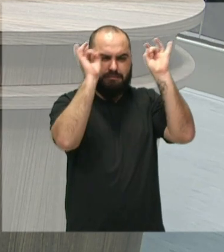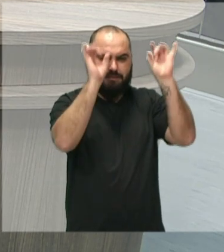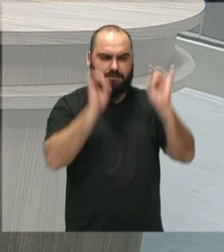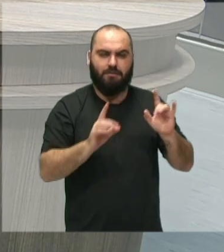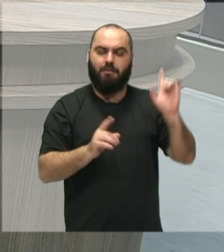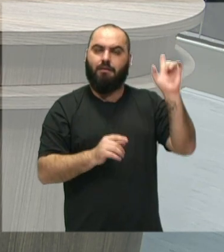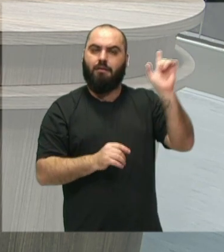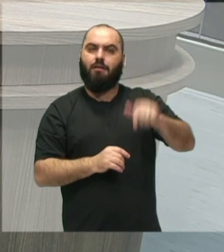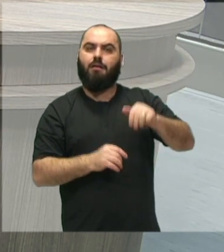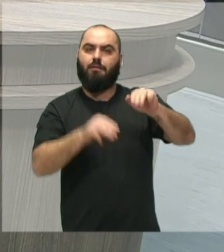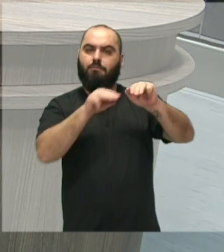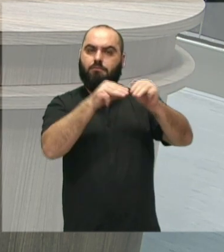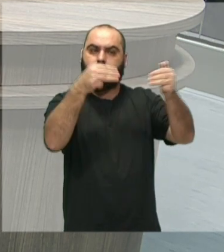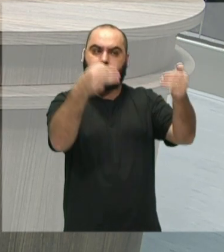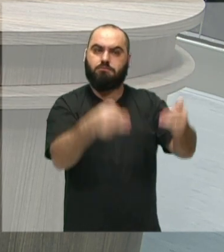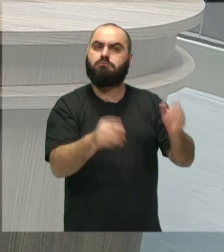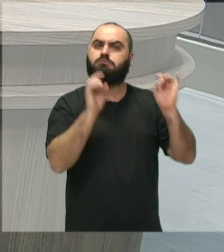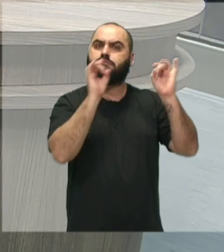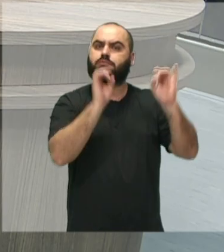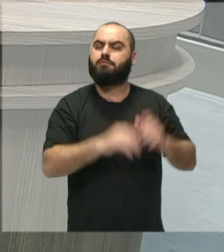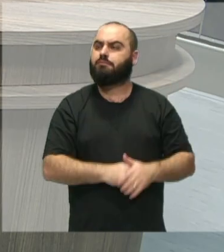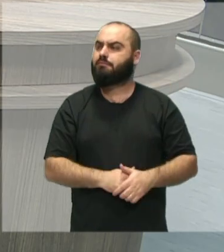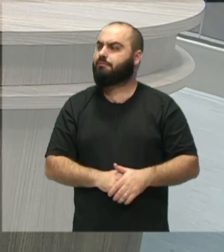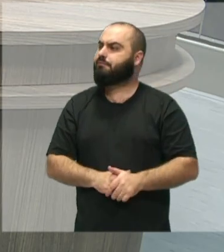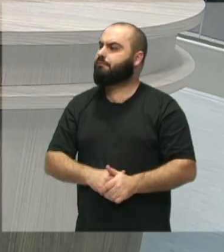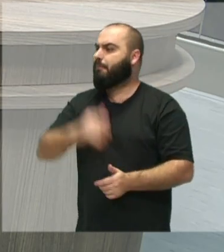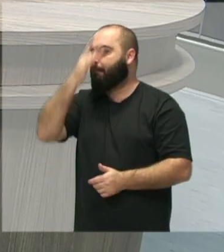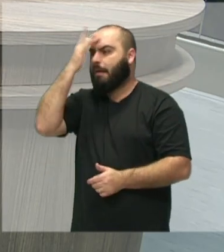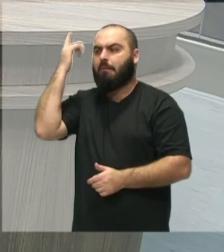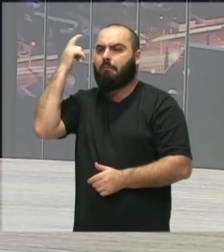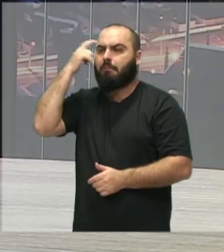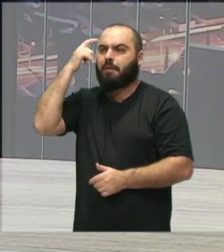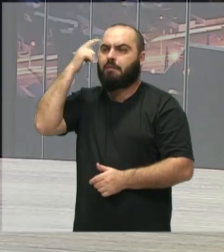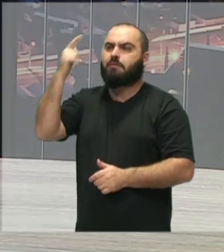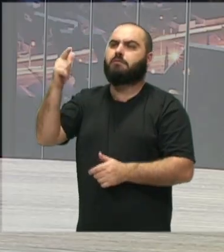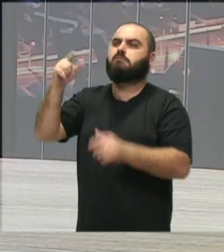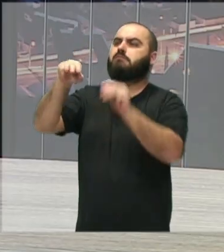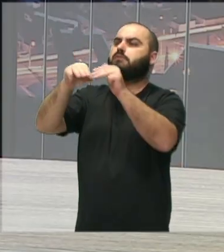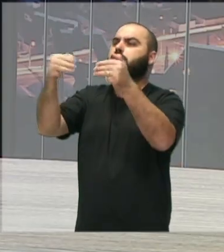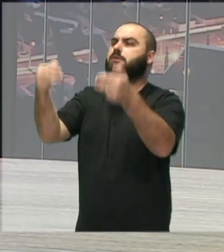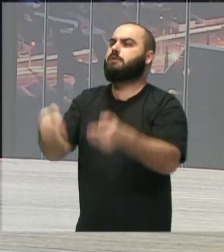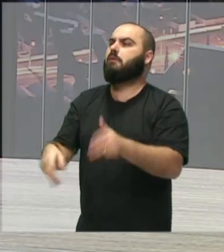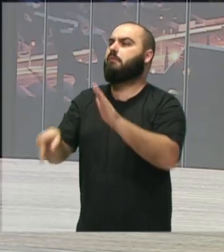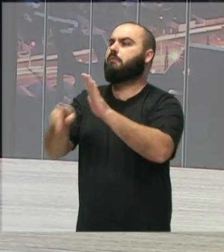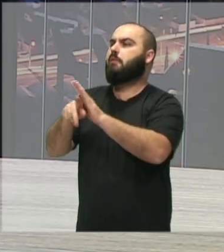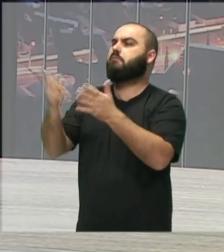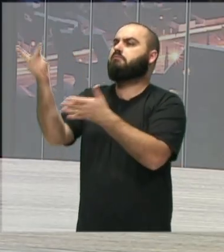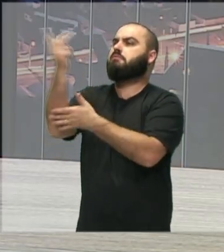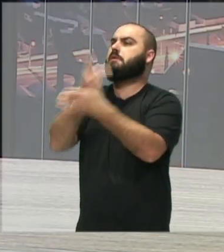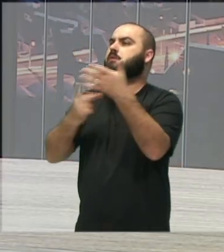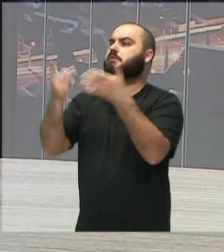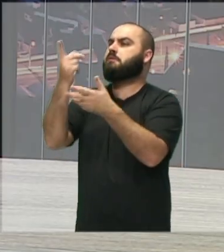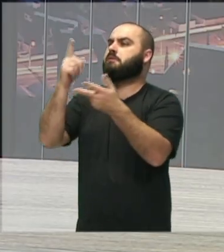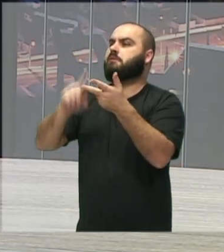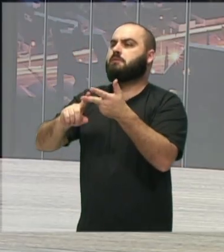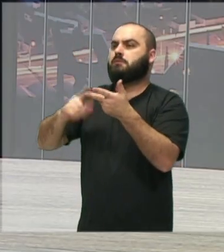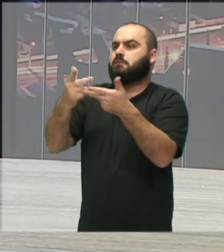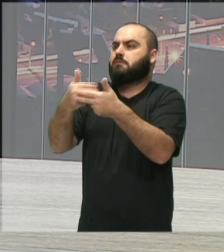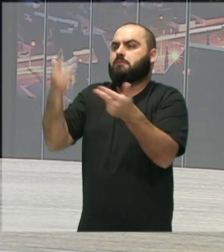museu diferenciado. As pessoas pensam em museu com obras de arte ou com artefatos históricos. O